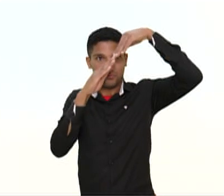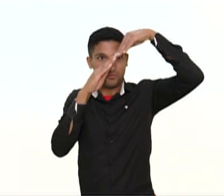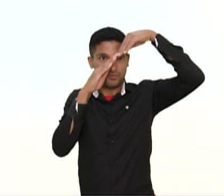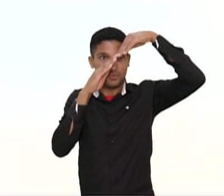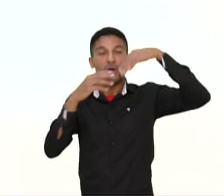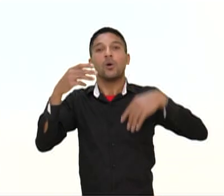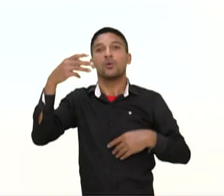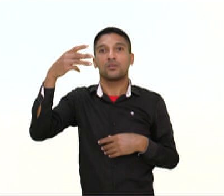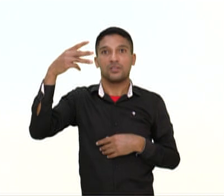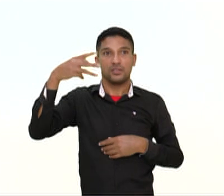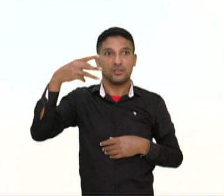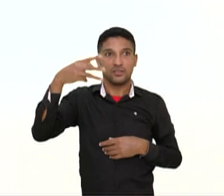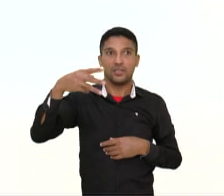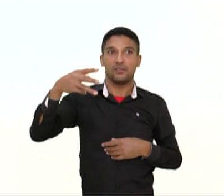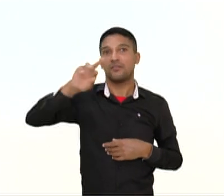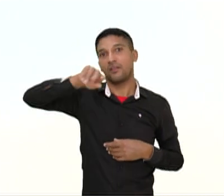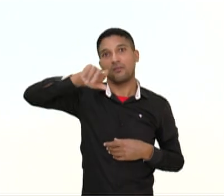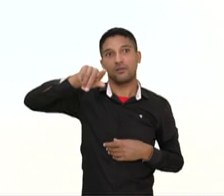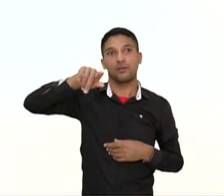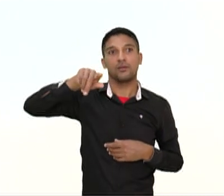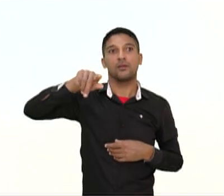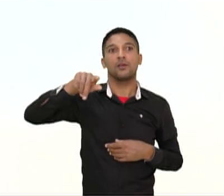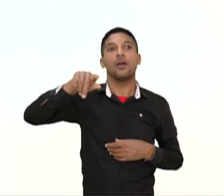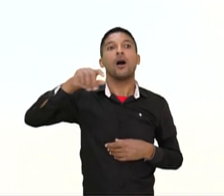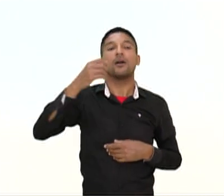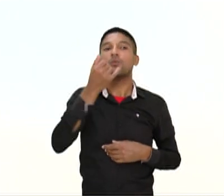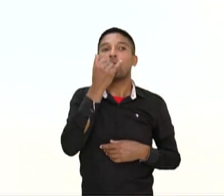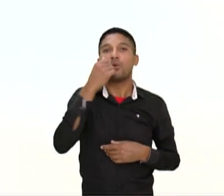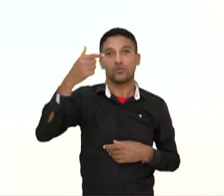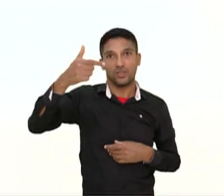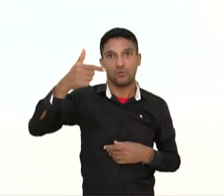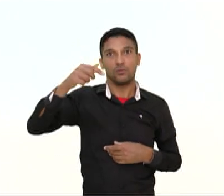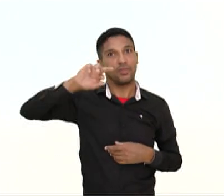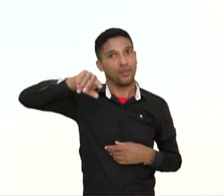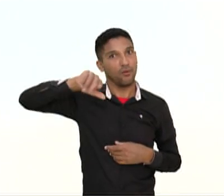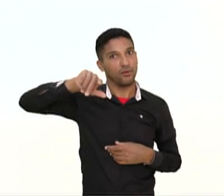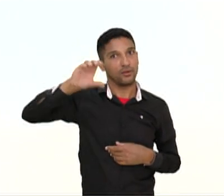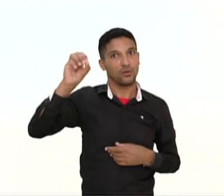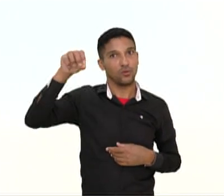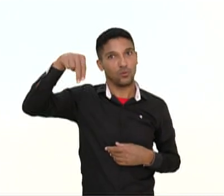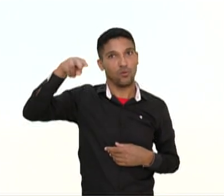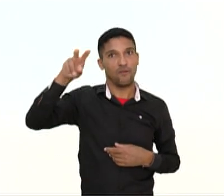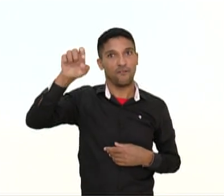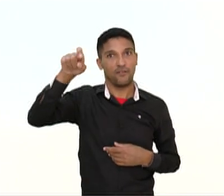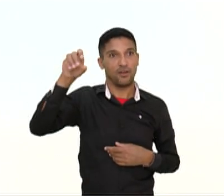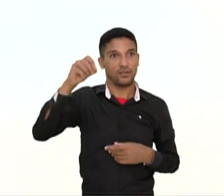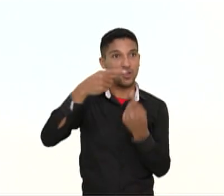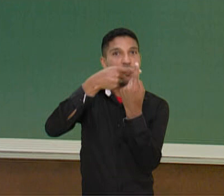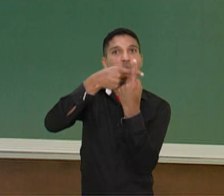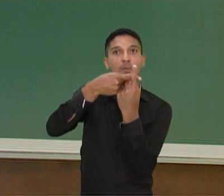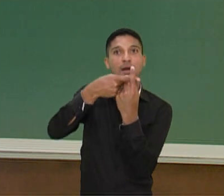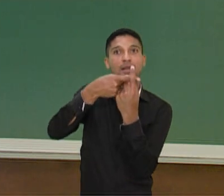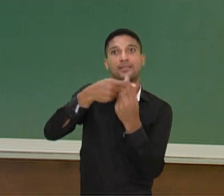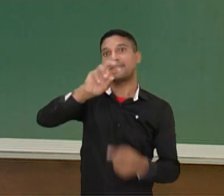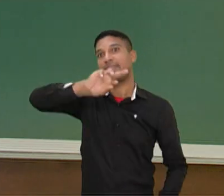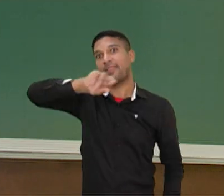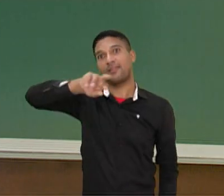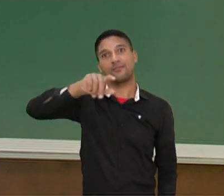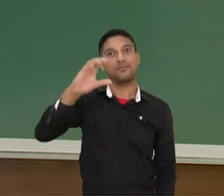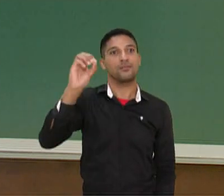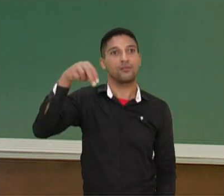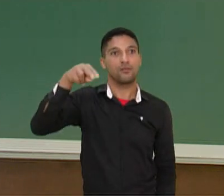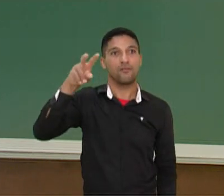que é um triângulo, é convexo. E esse sinalzinho de mais aqui, ele é não